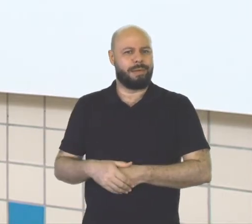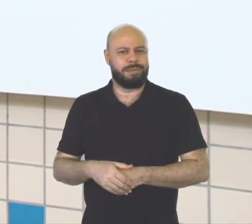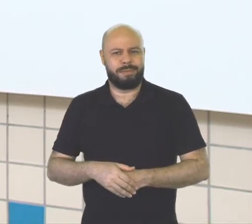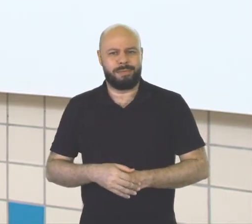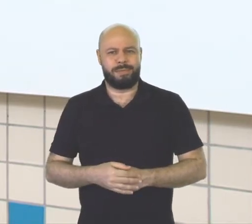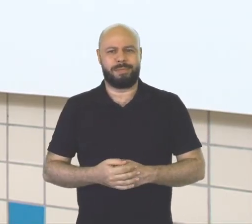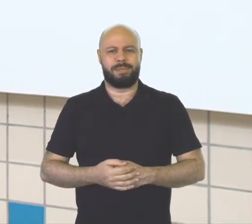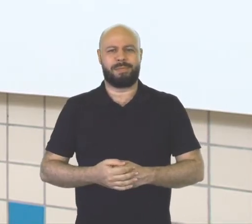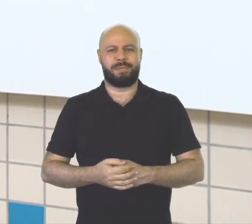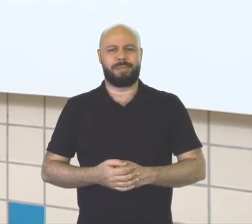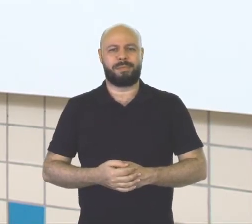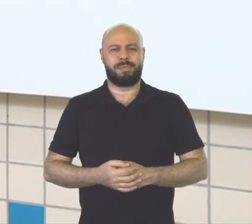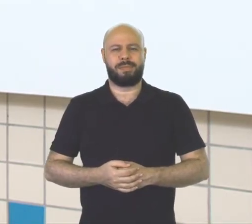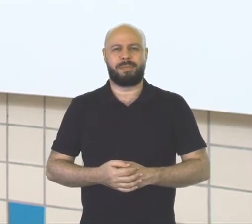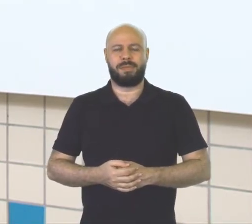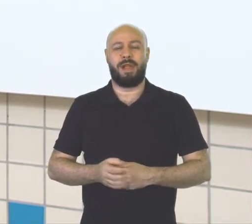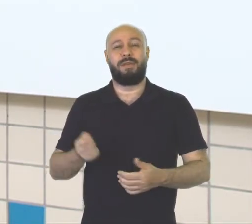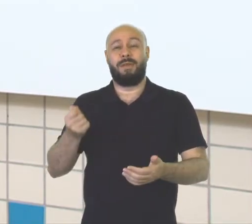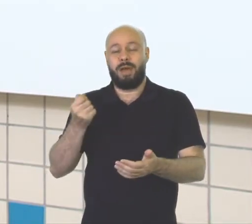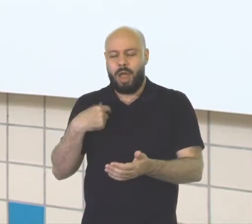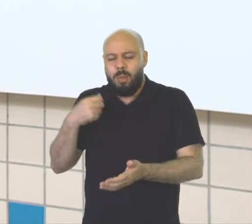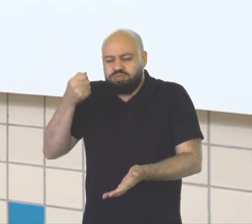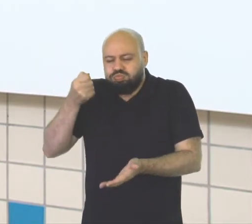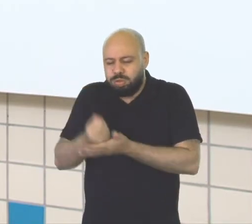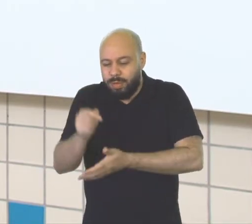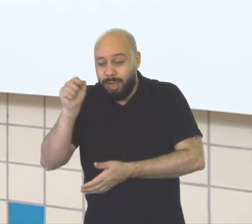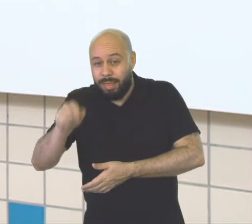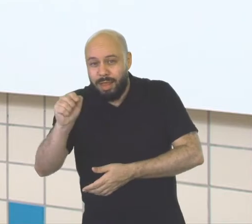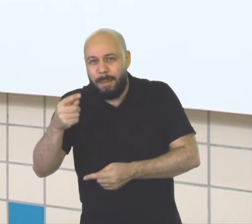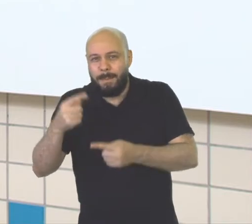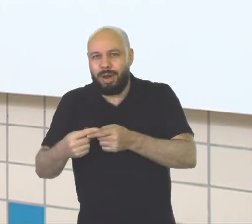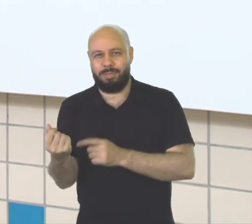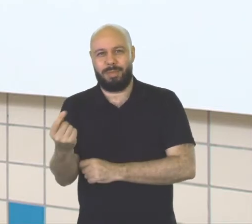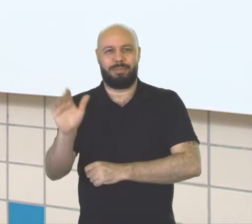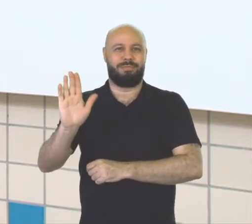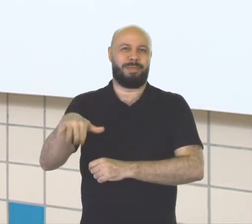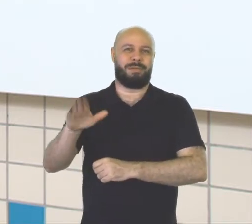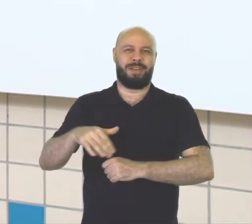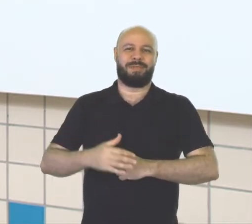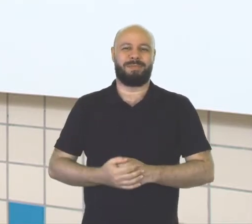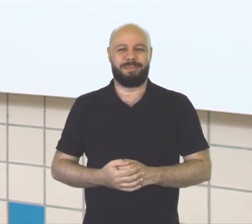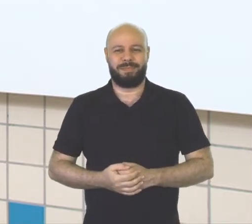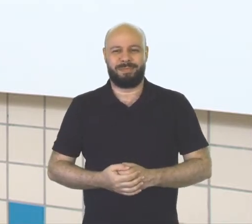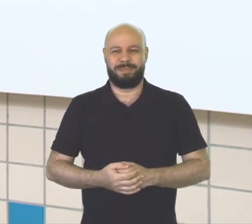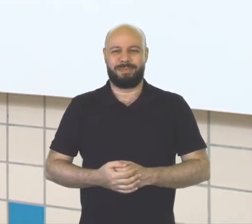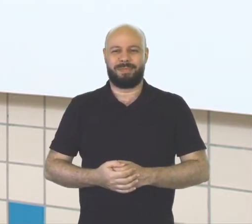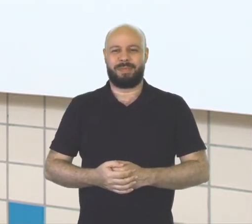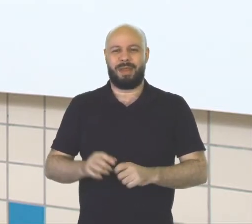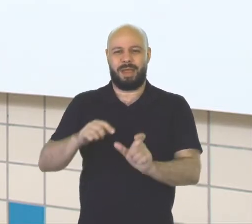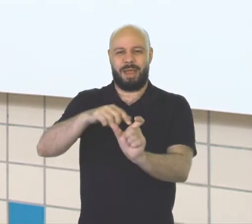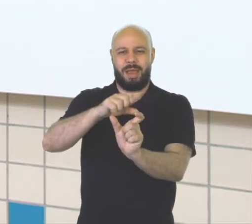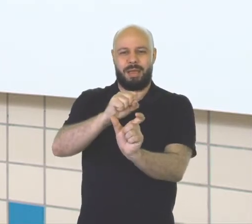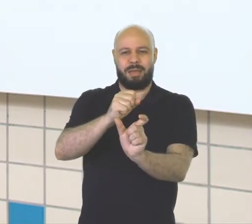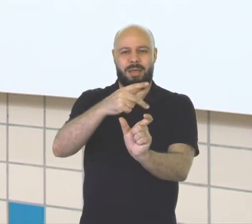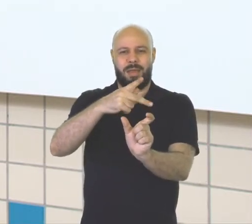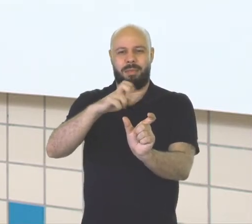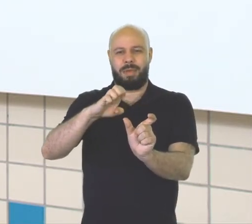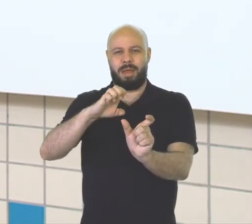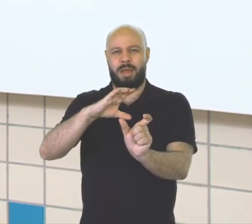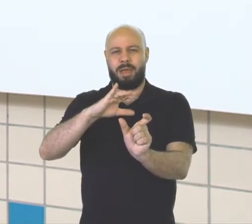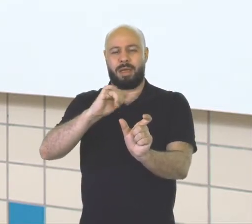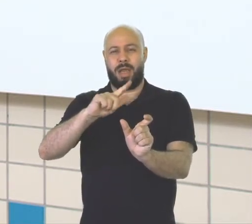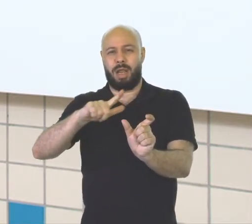it's cheap. Então eu vou comprar isso especialmente porque está barato. Especially, aqui nesse